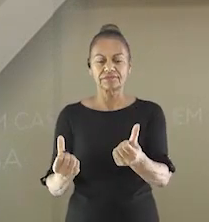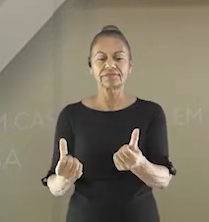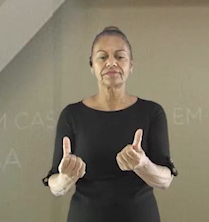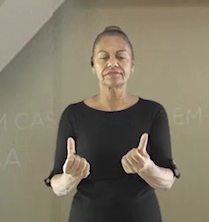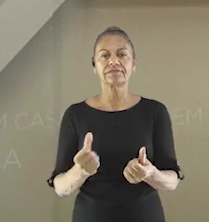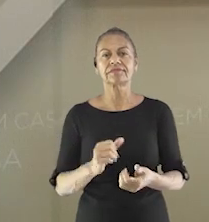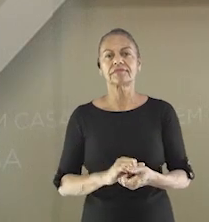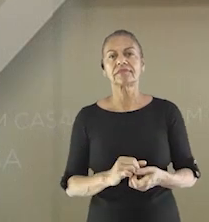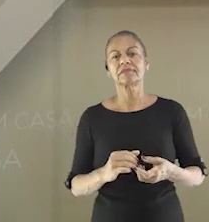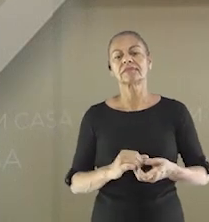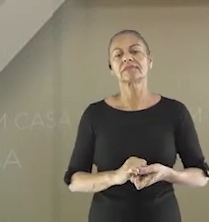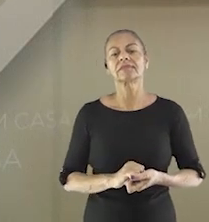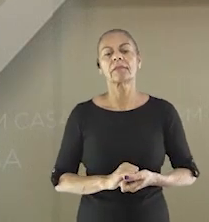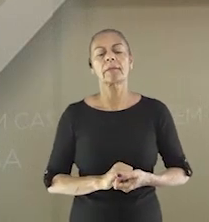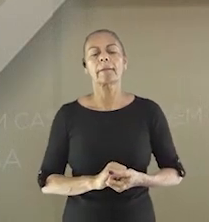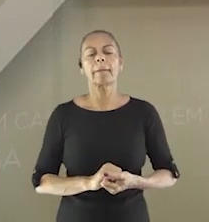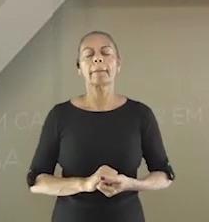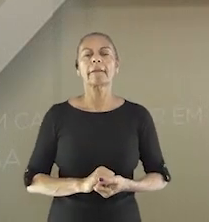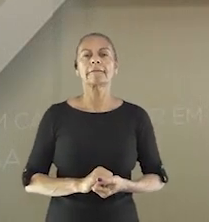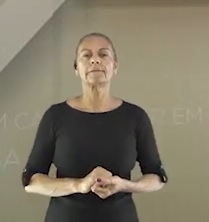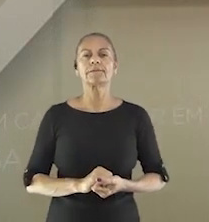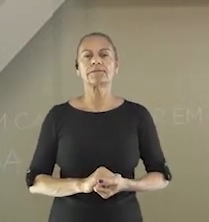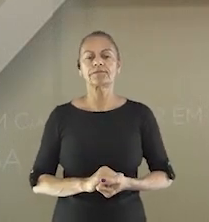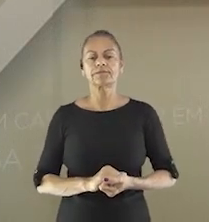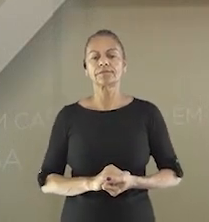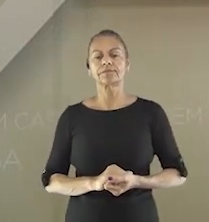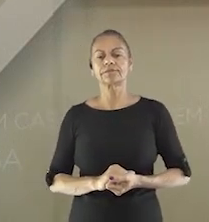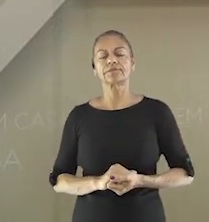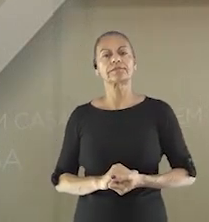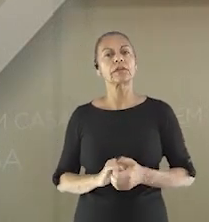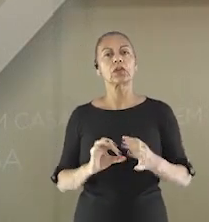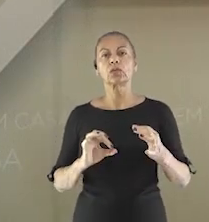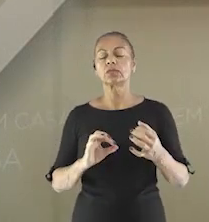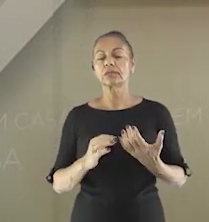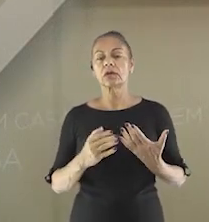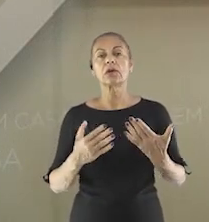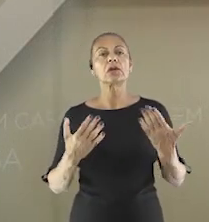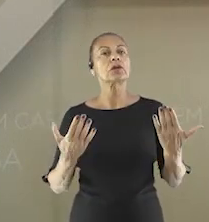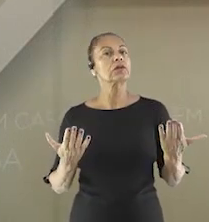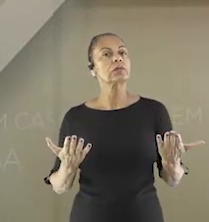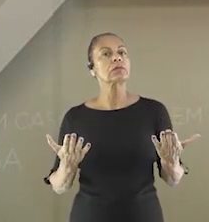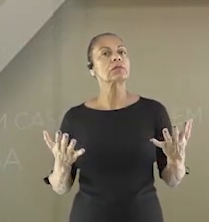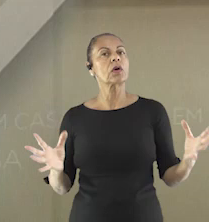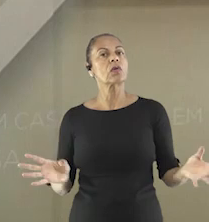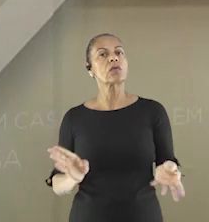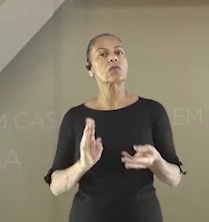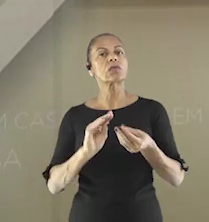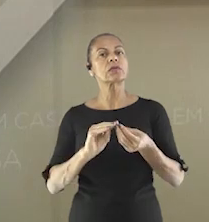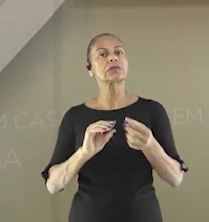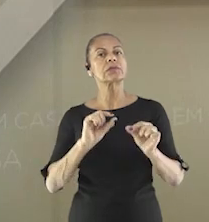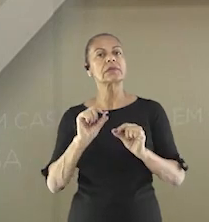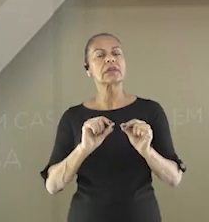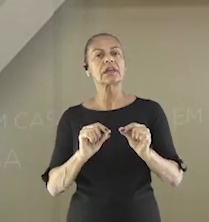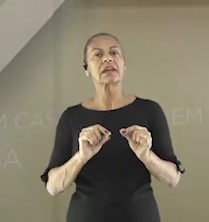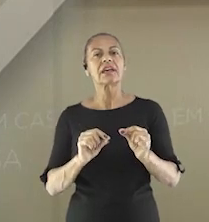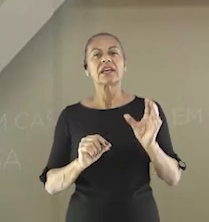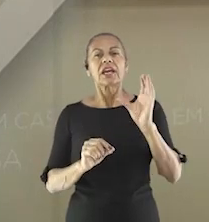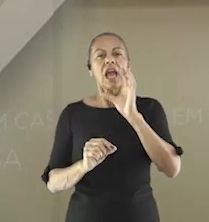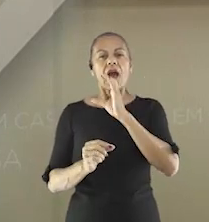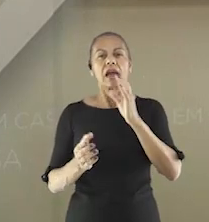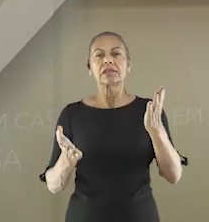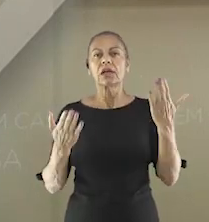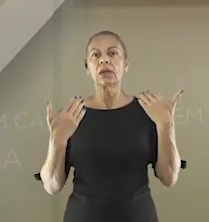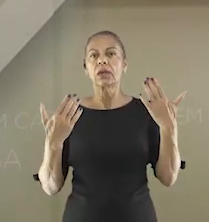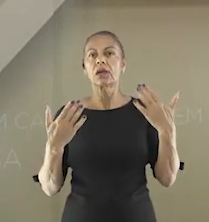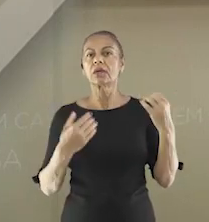a próxima glaciação. E bom, com tudo isso, nós concluímos que o calor é determinante para a vida e para a ocorrência de